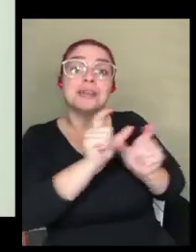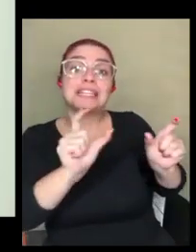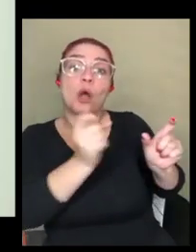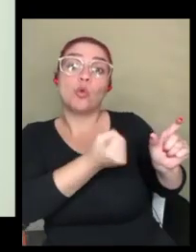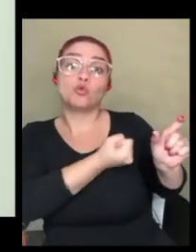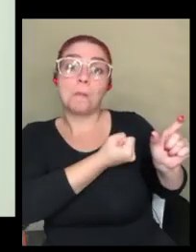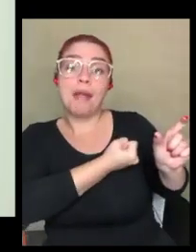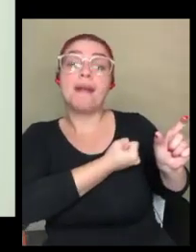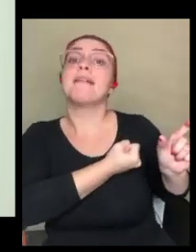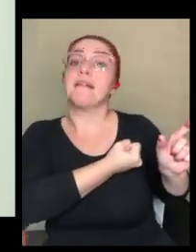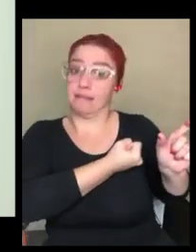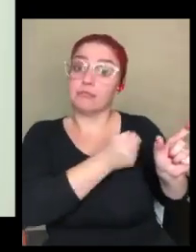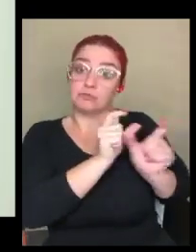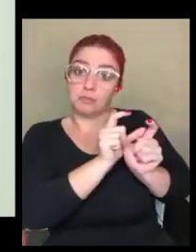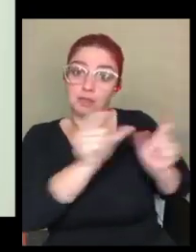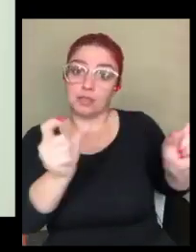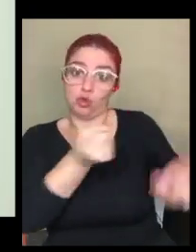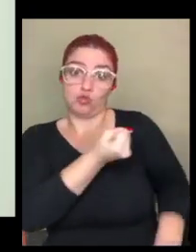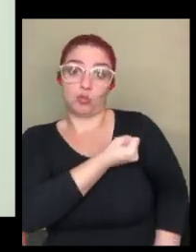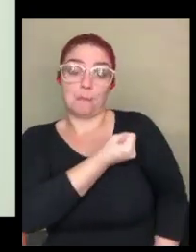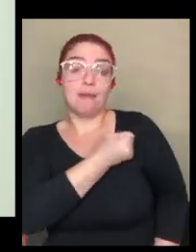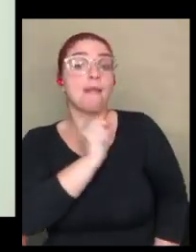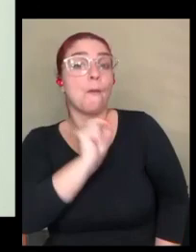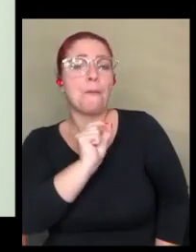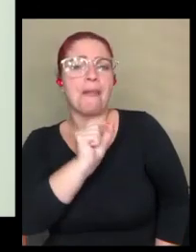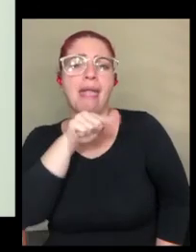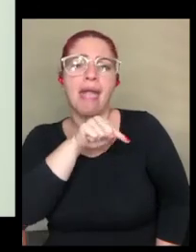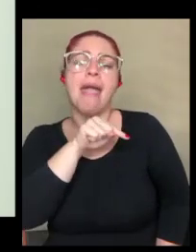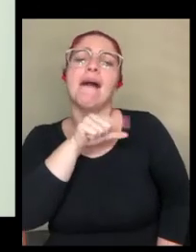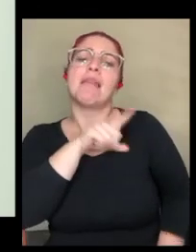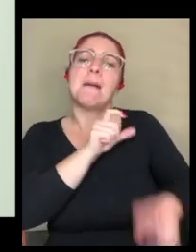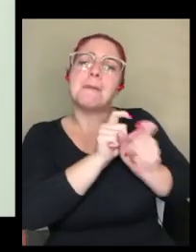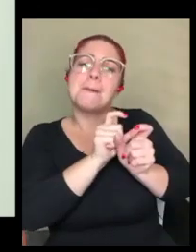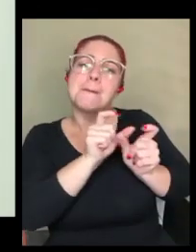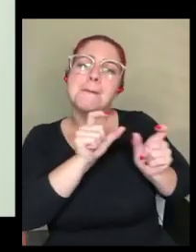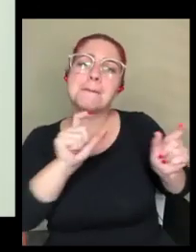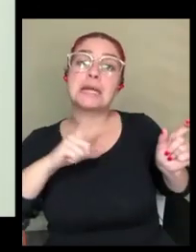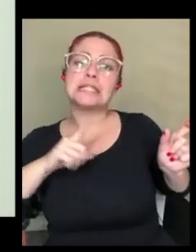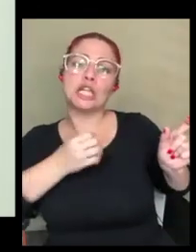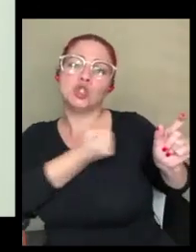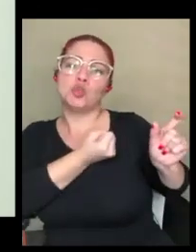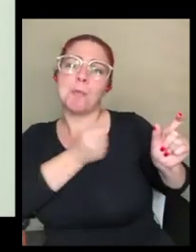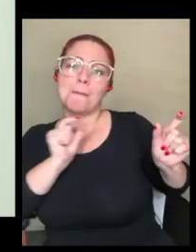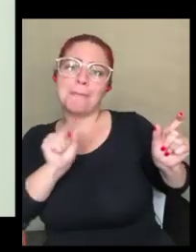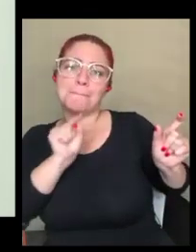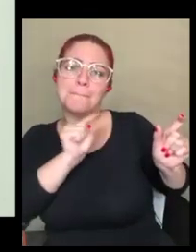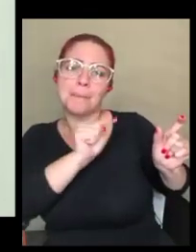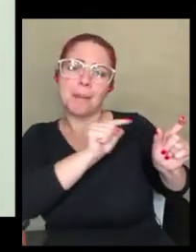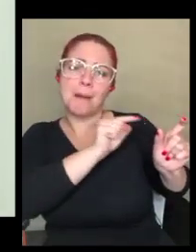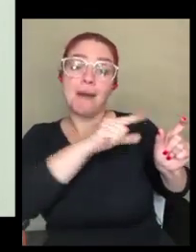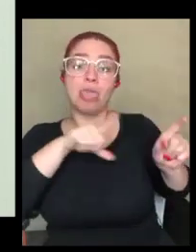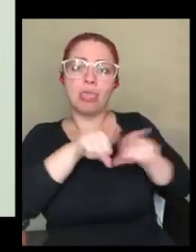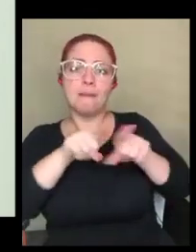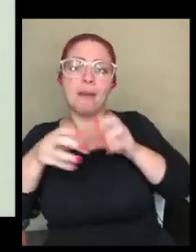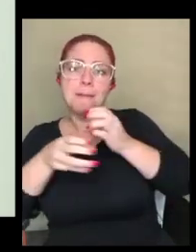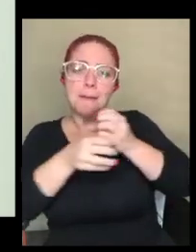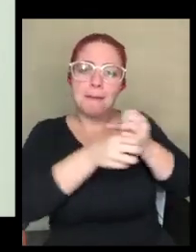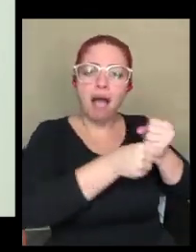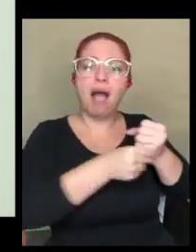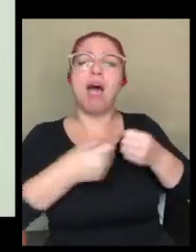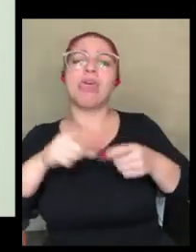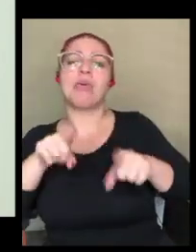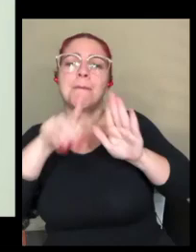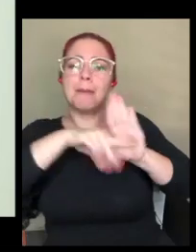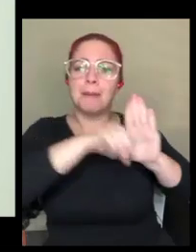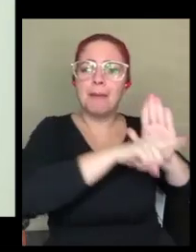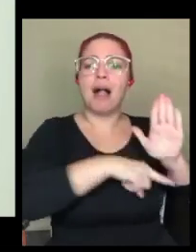expressão numérica? Uma expressão numérica é aquela expressão que só tem números e operações.